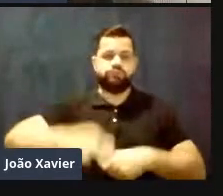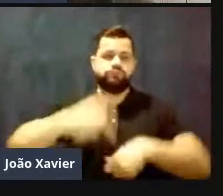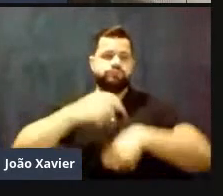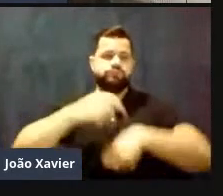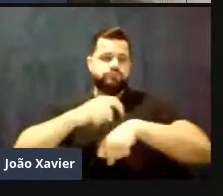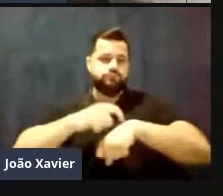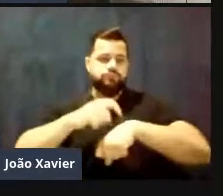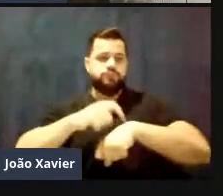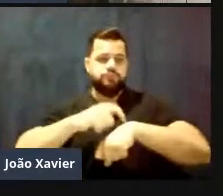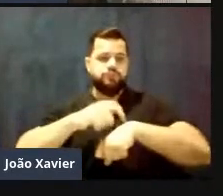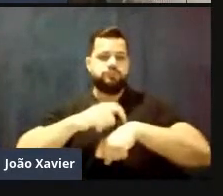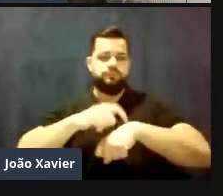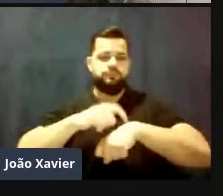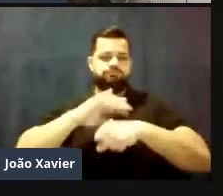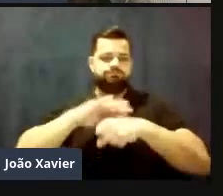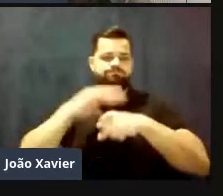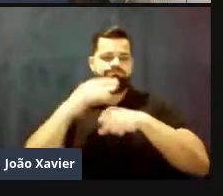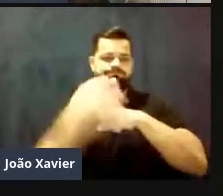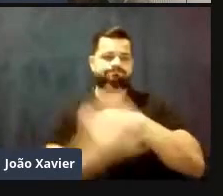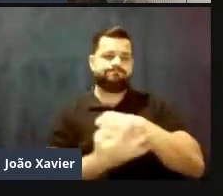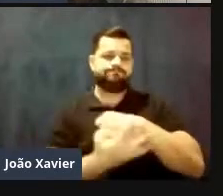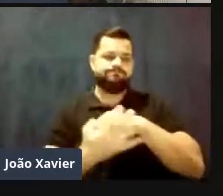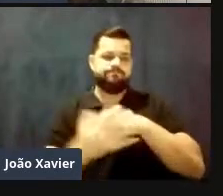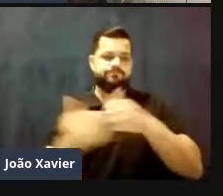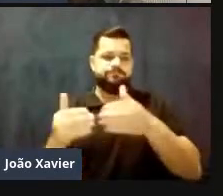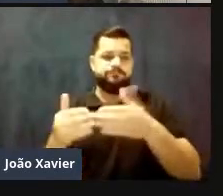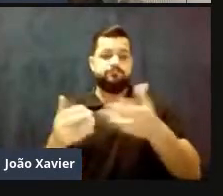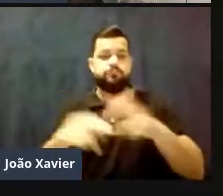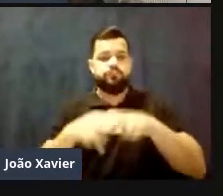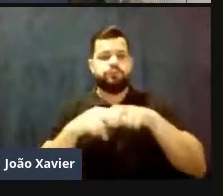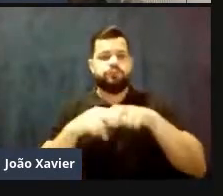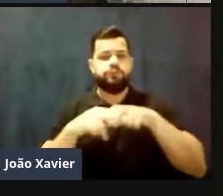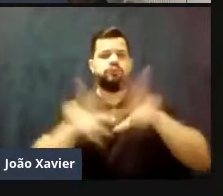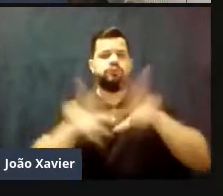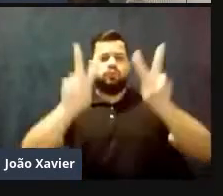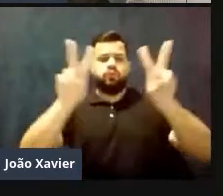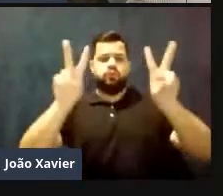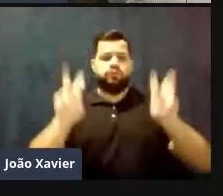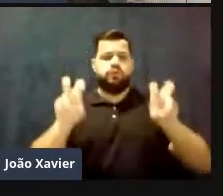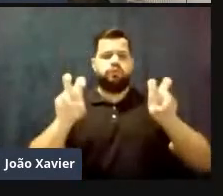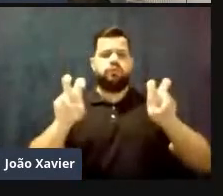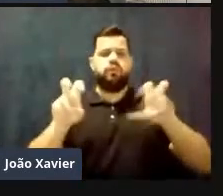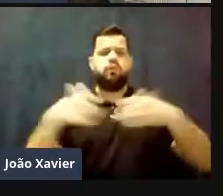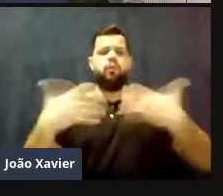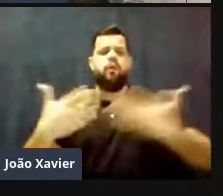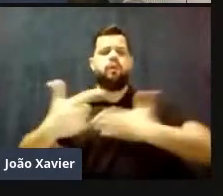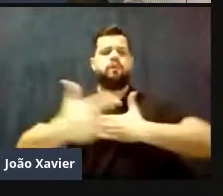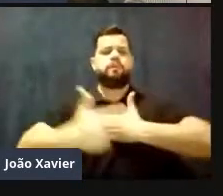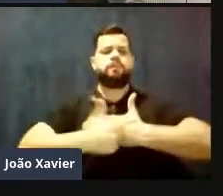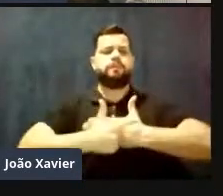para nós, né? Me foi incumbido de falar sobre o papel do nutricionista, né? A atuação